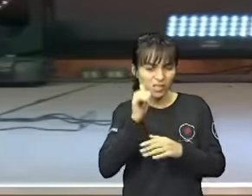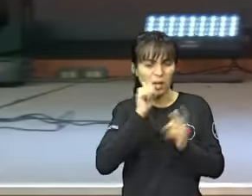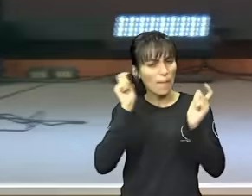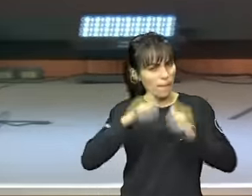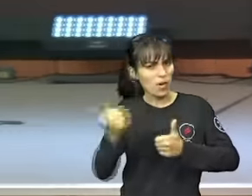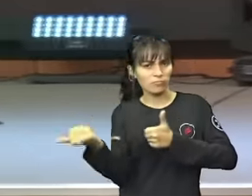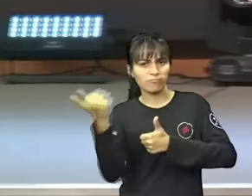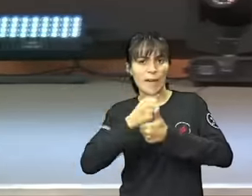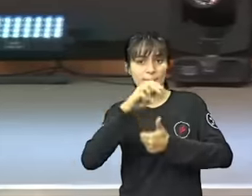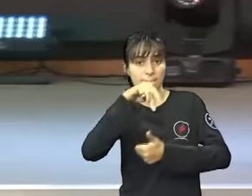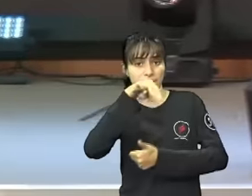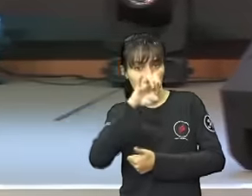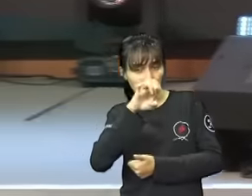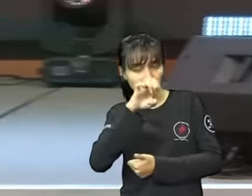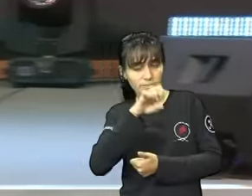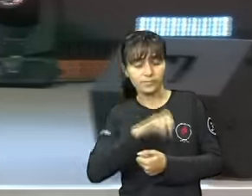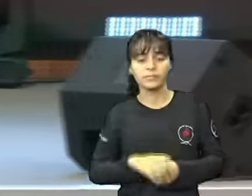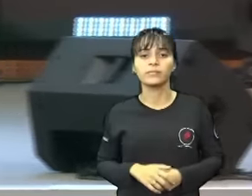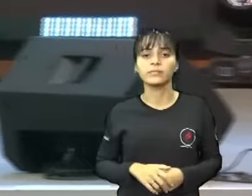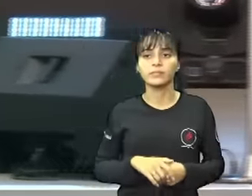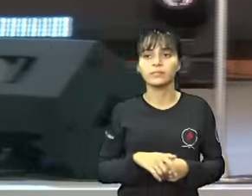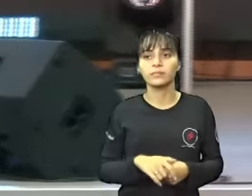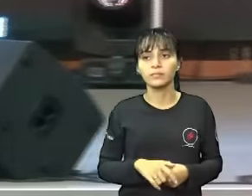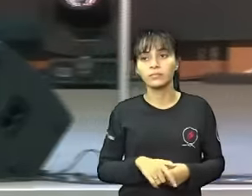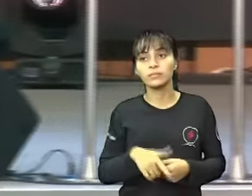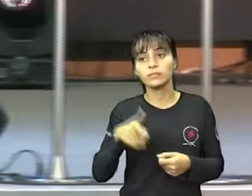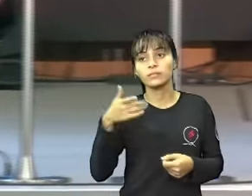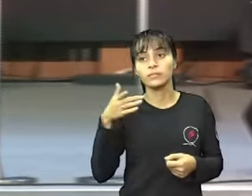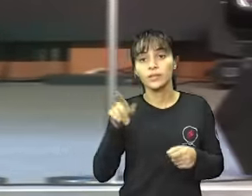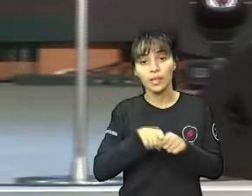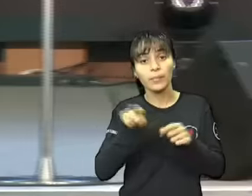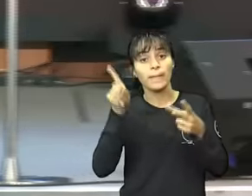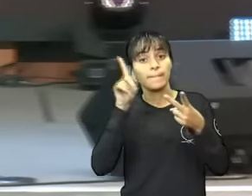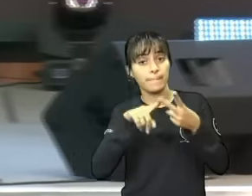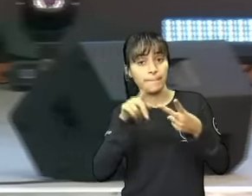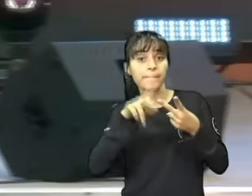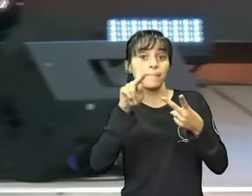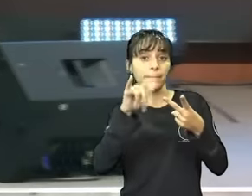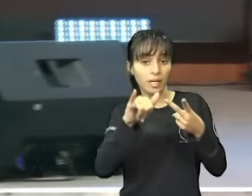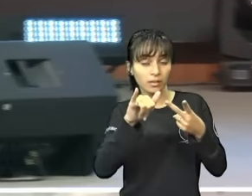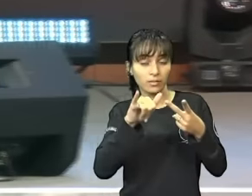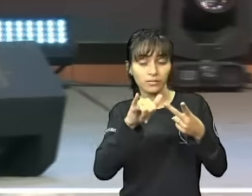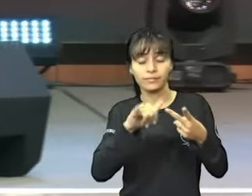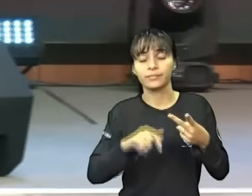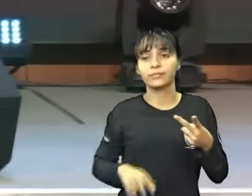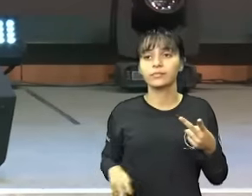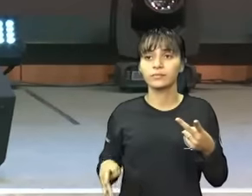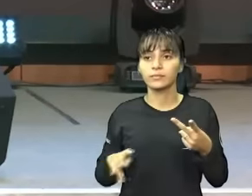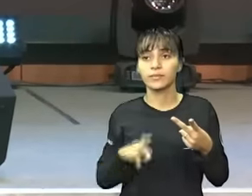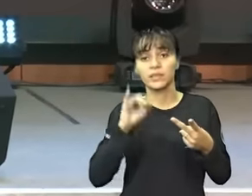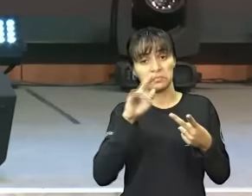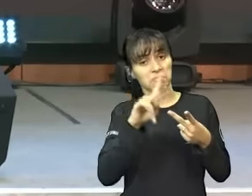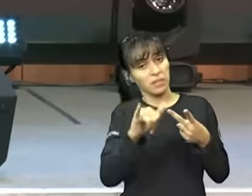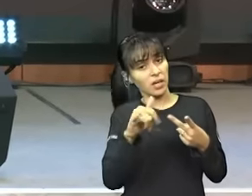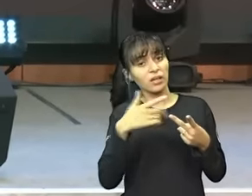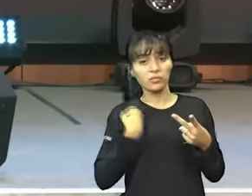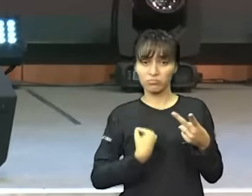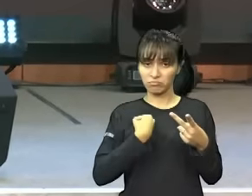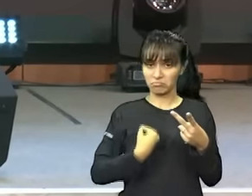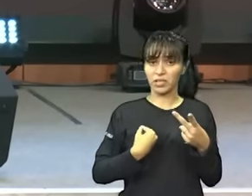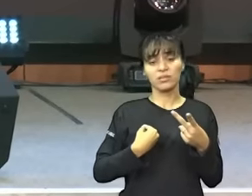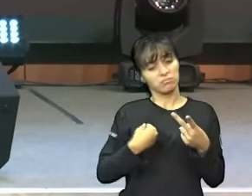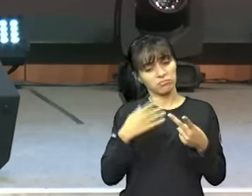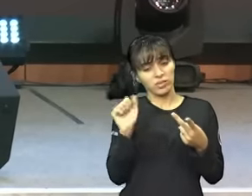mãe e como ser humano nós conversa de pai o seu pai tá com ele